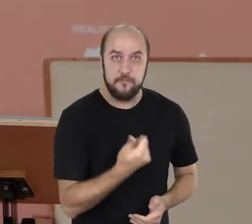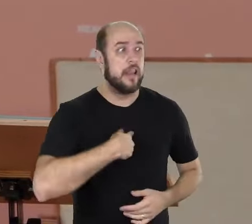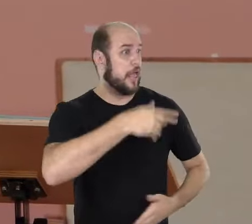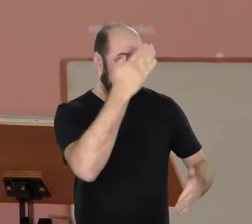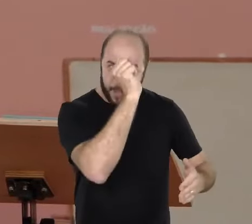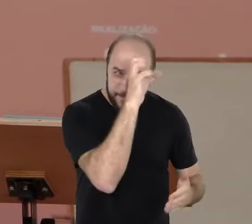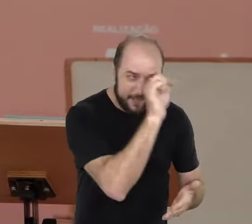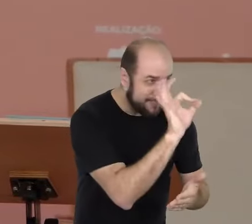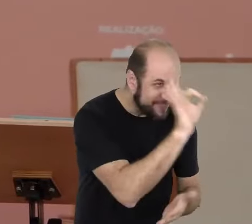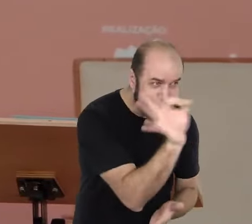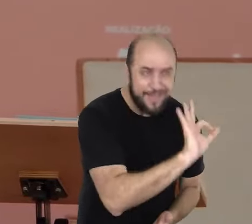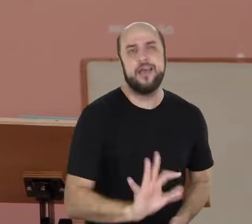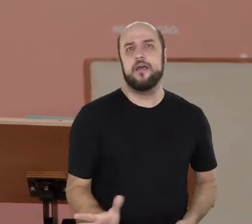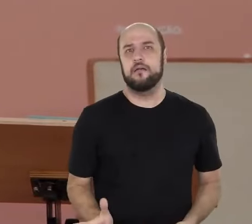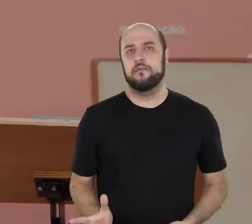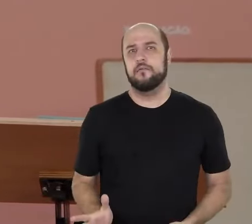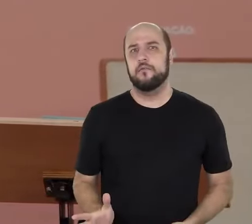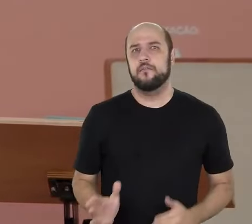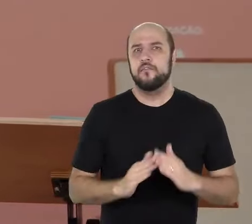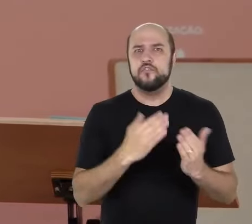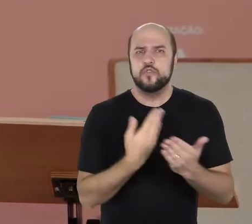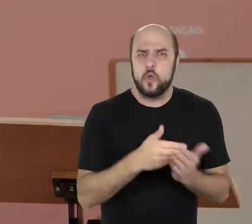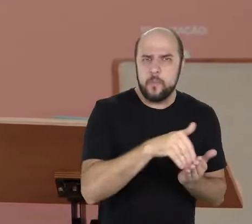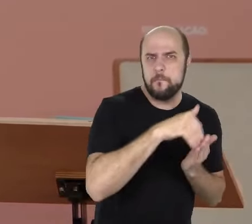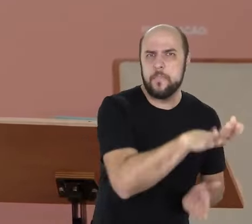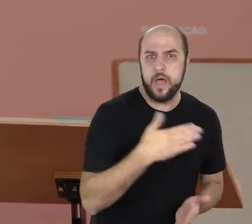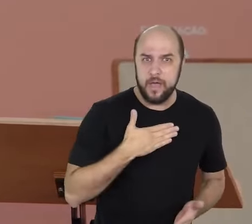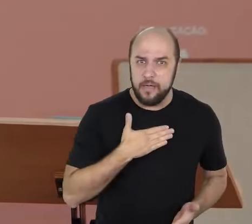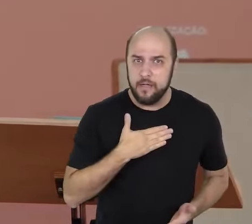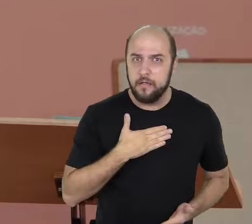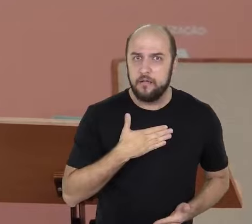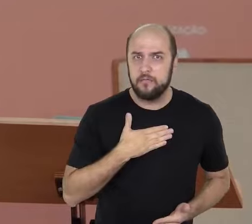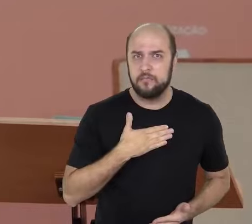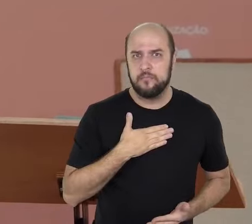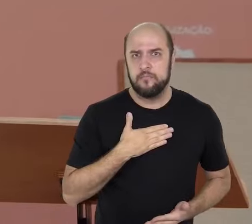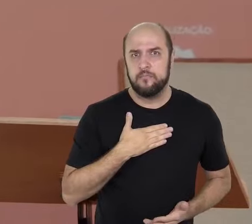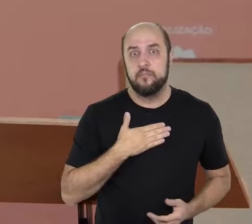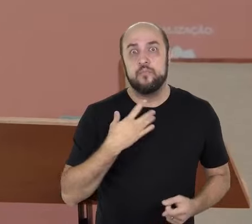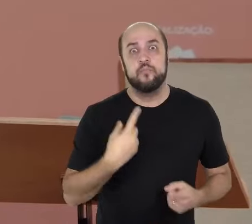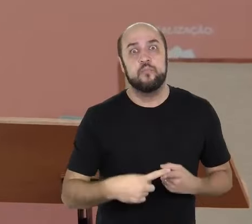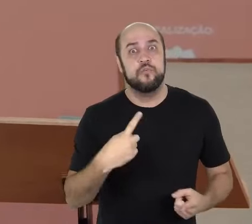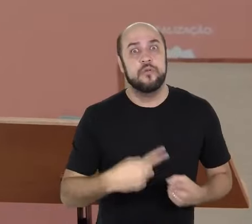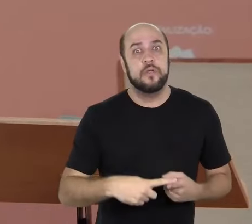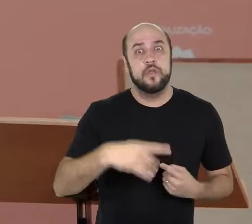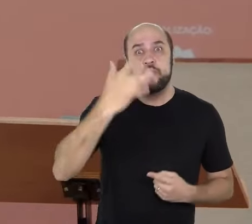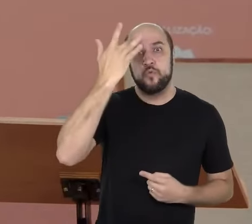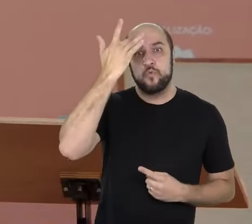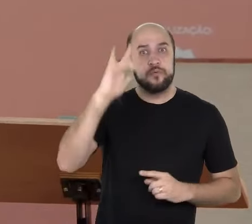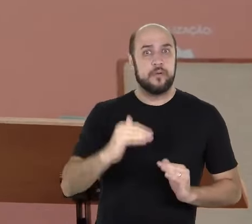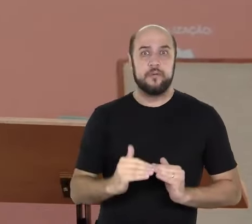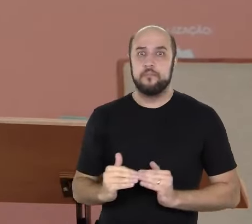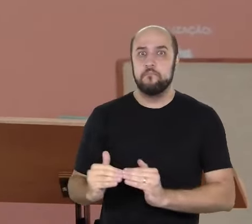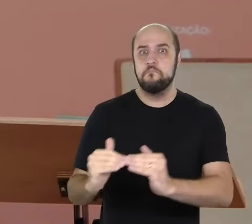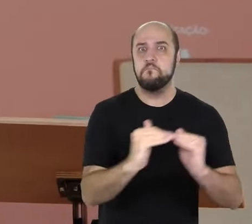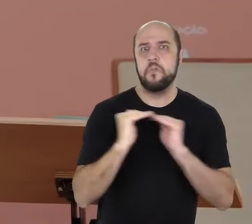aprender. Eu fui expulsa de uma escola. Porque eu não estava no padrão da